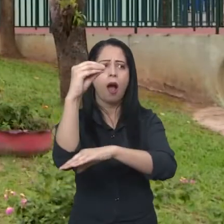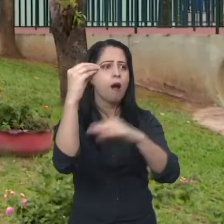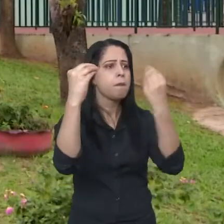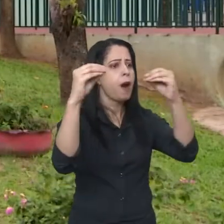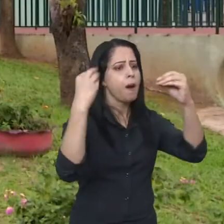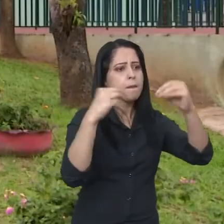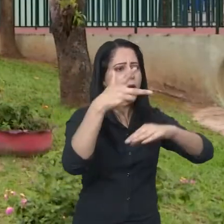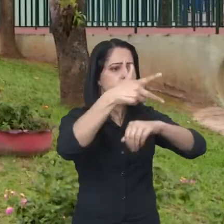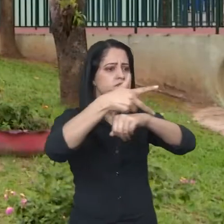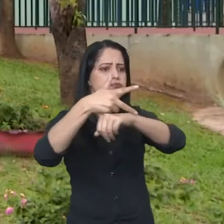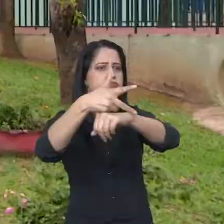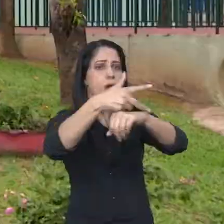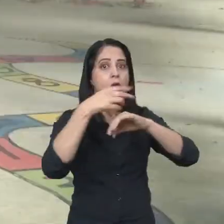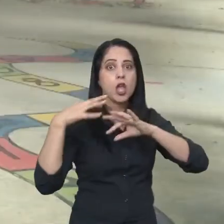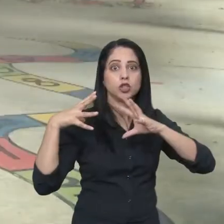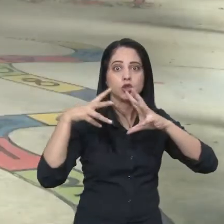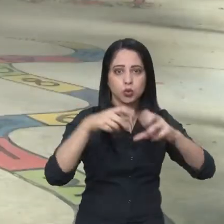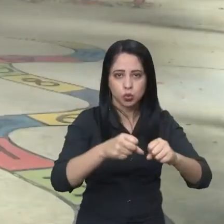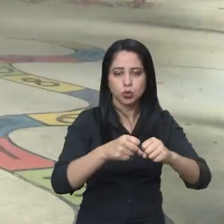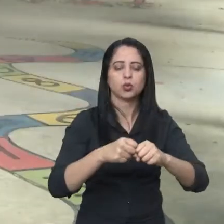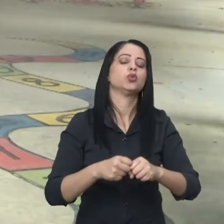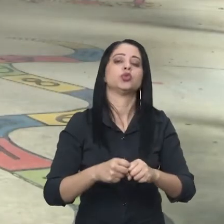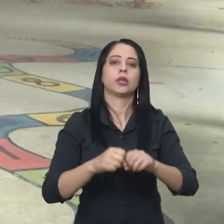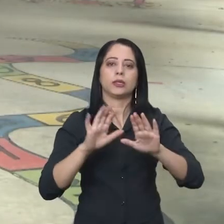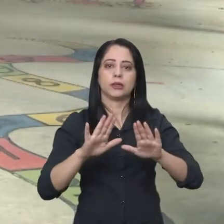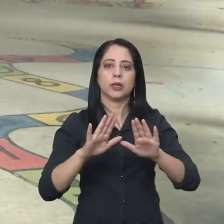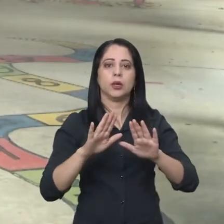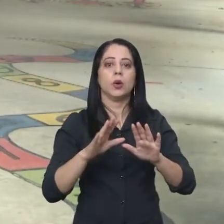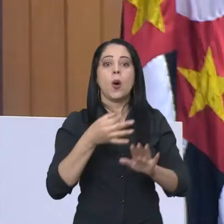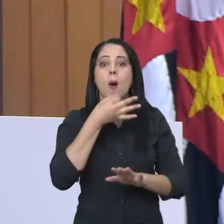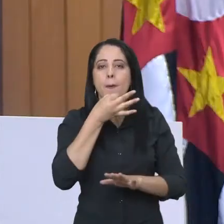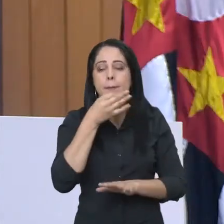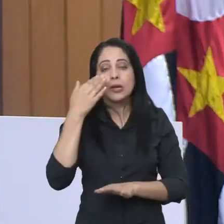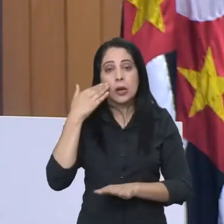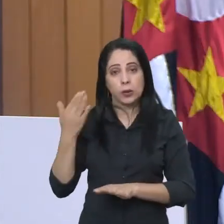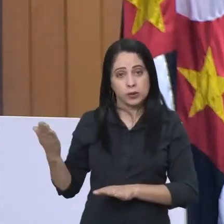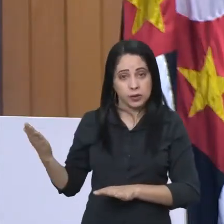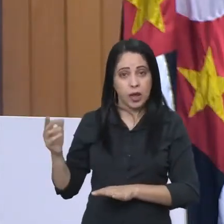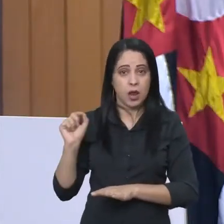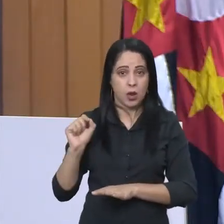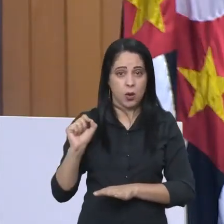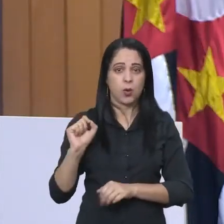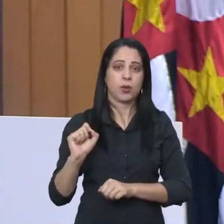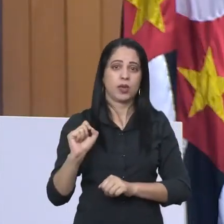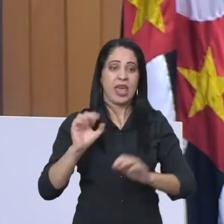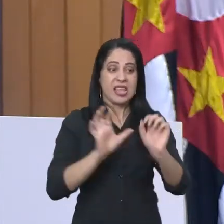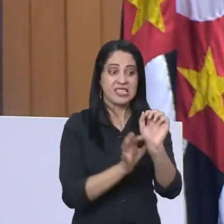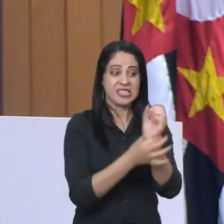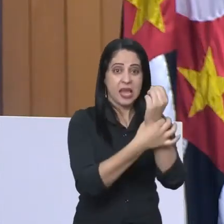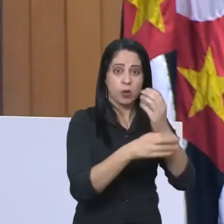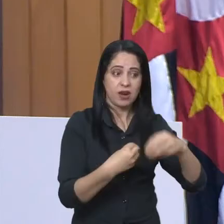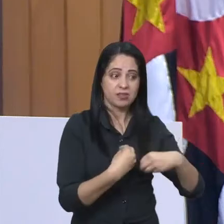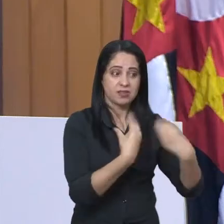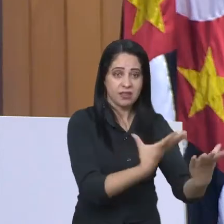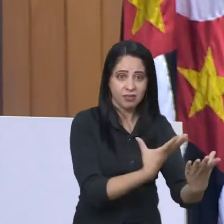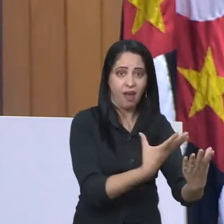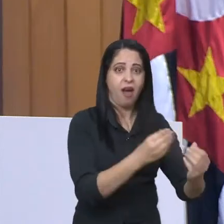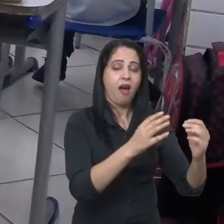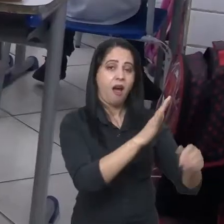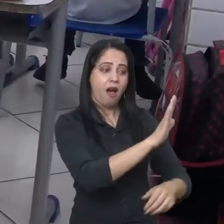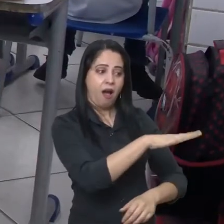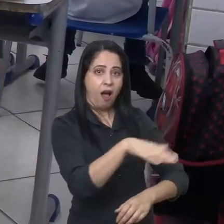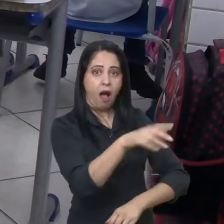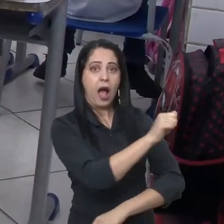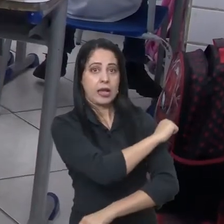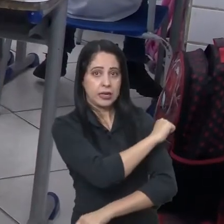Prefeitura a instalar os equipamentos em todas as escolas de educação infantil. De acordo com o parlamentar, o objetivo é aumentar a